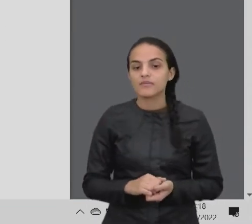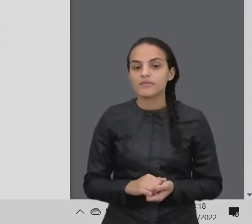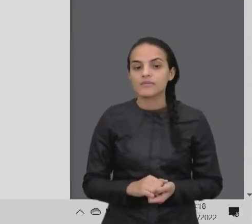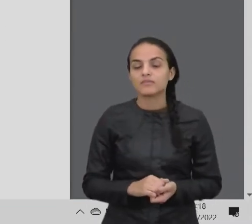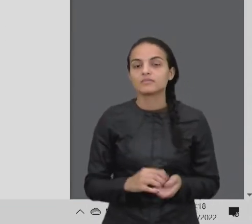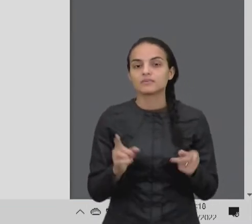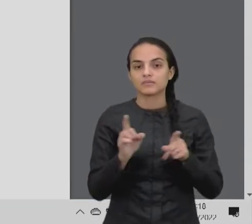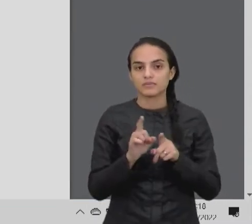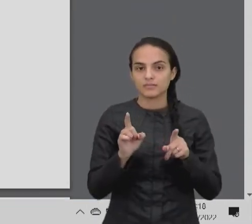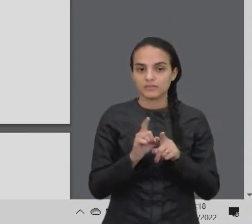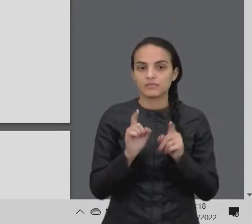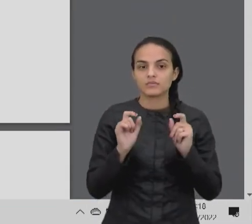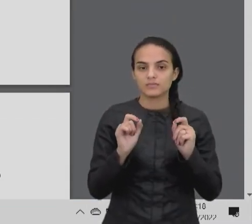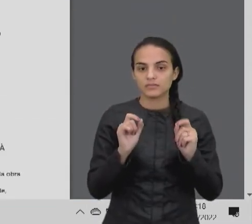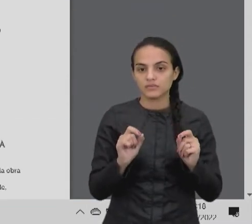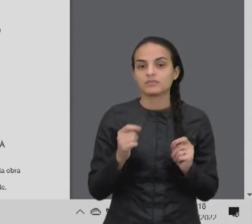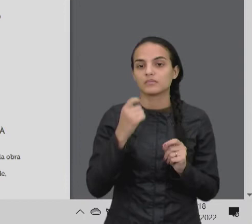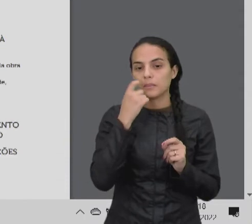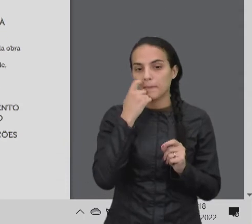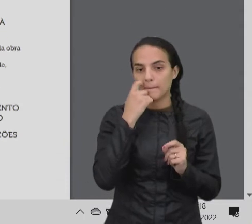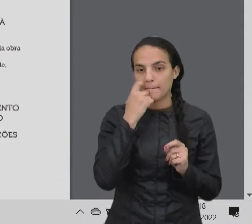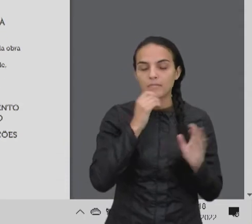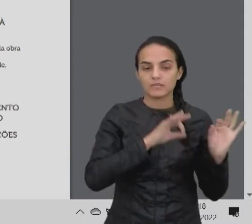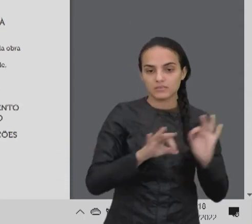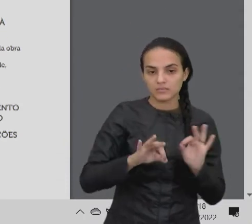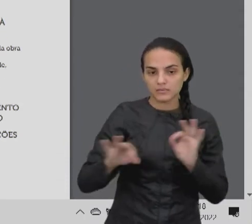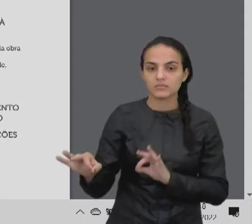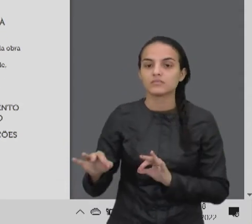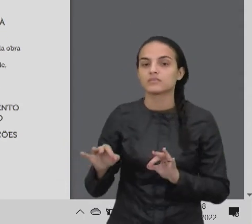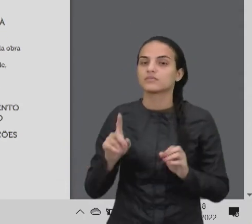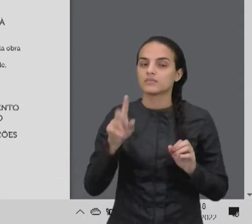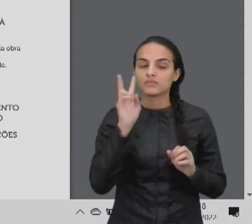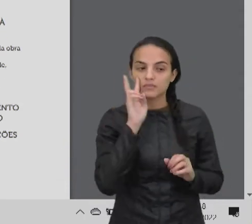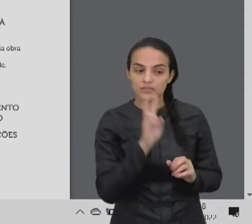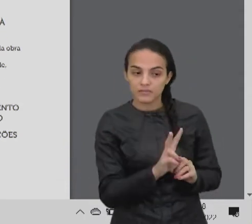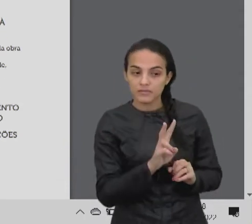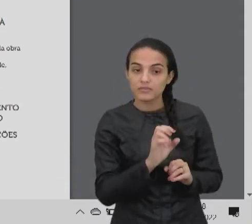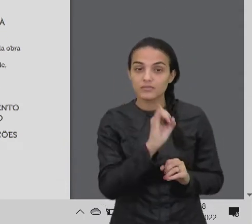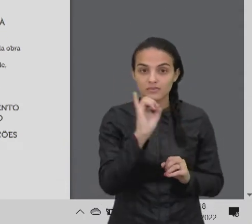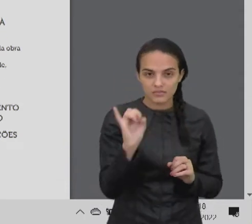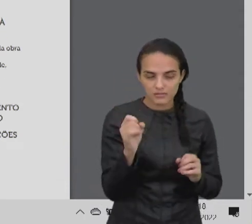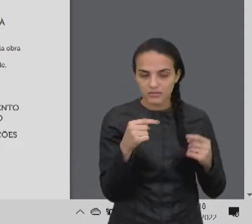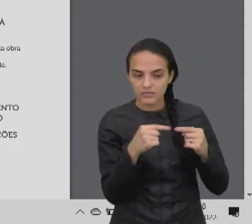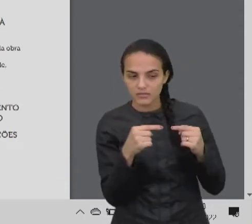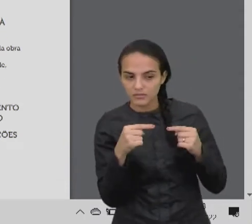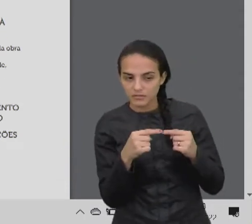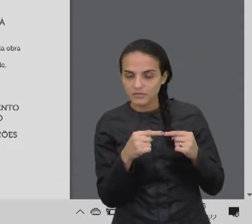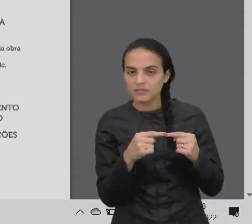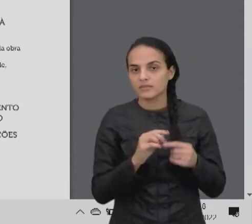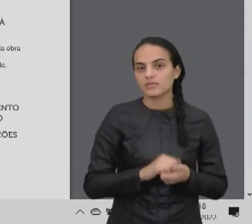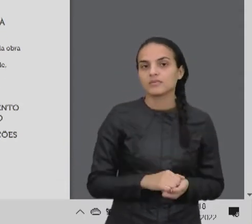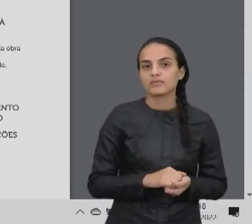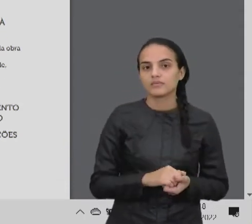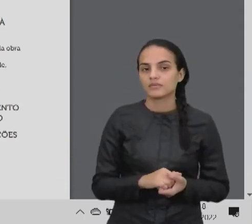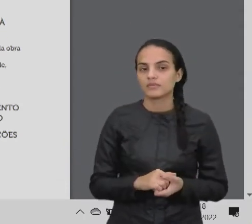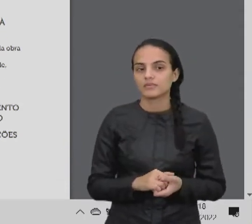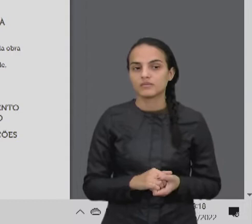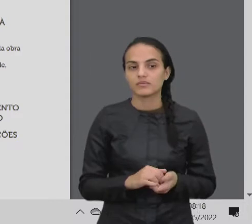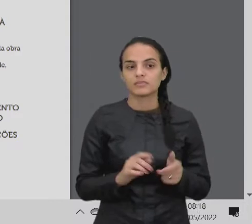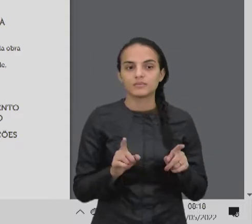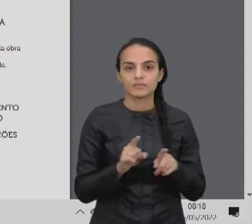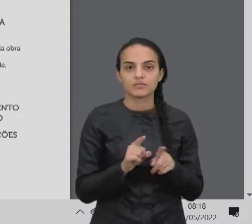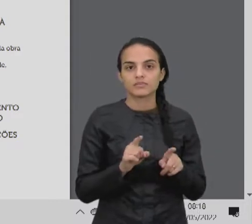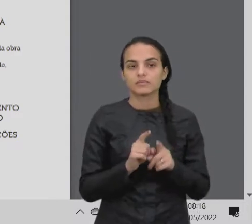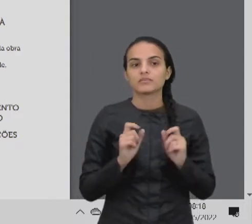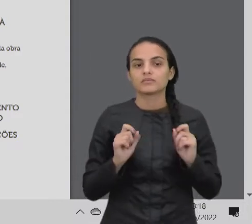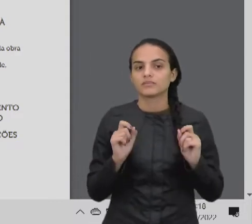apresentar na subprefeitura o projeto, eles vão verificar se está de acordo com as regras, tá? Como assim? Eu